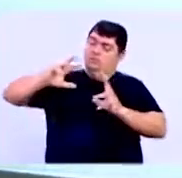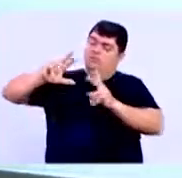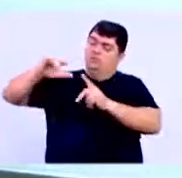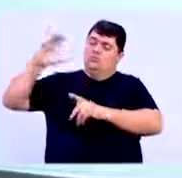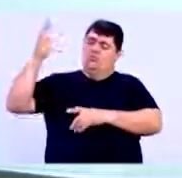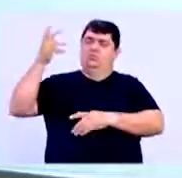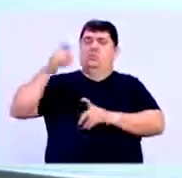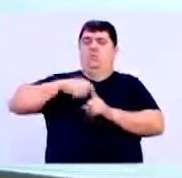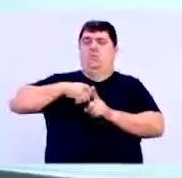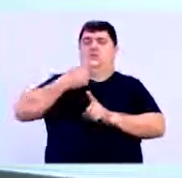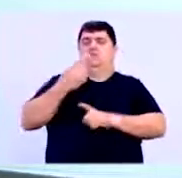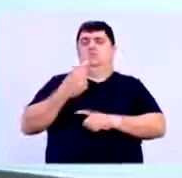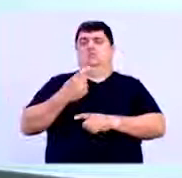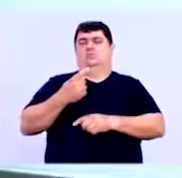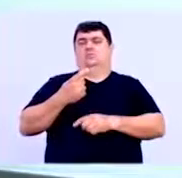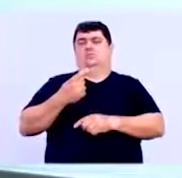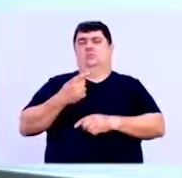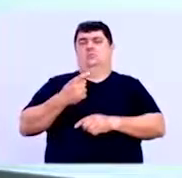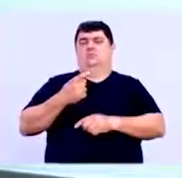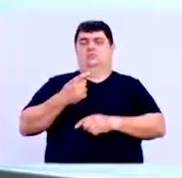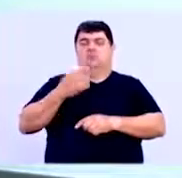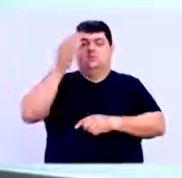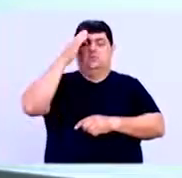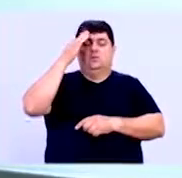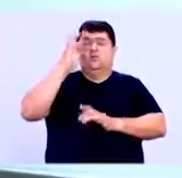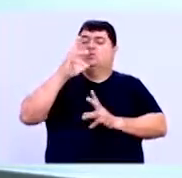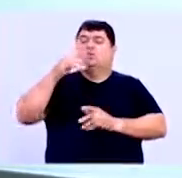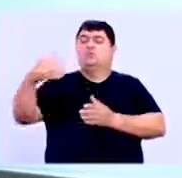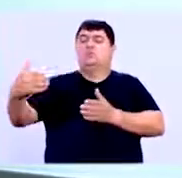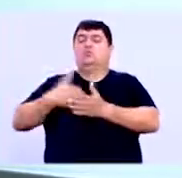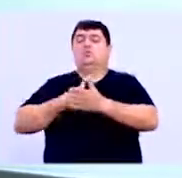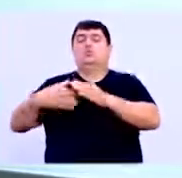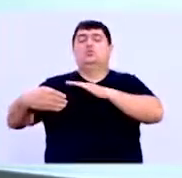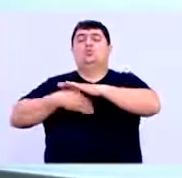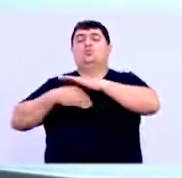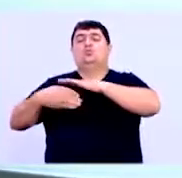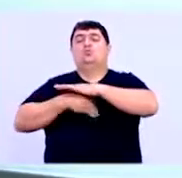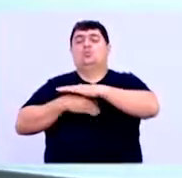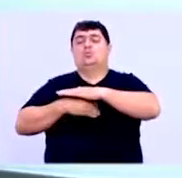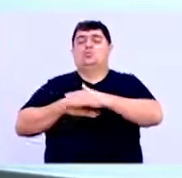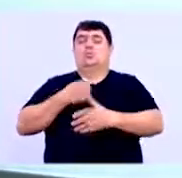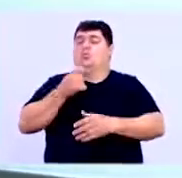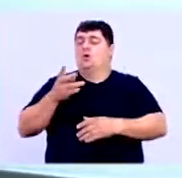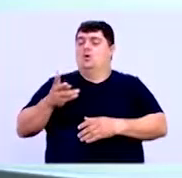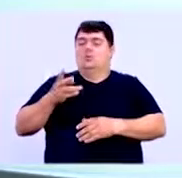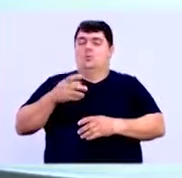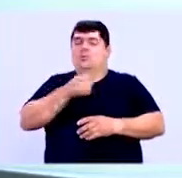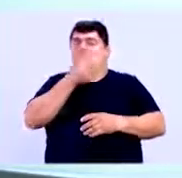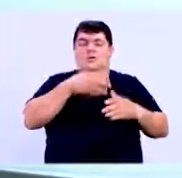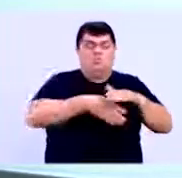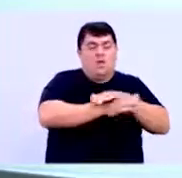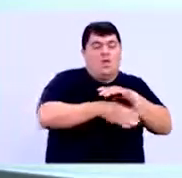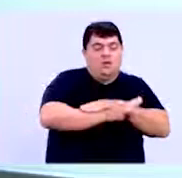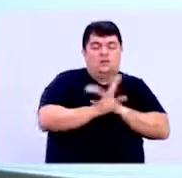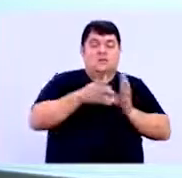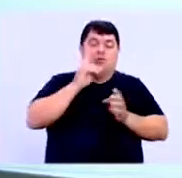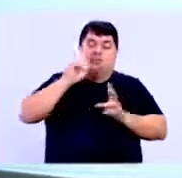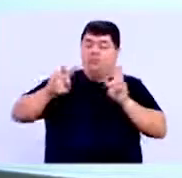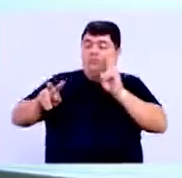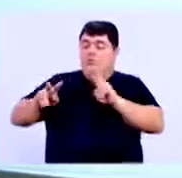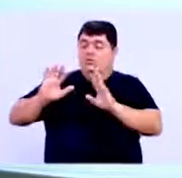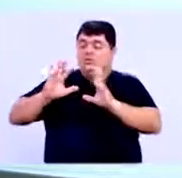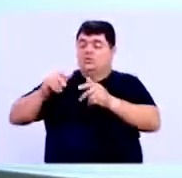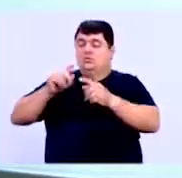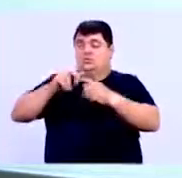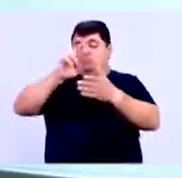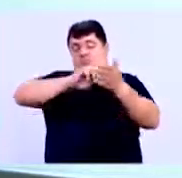tempo, todas as saídas e também perceber que alguns dias o volume de recurso financeiro que entra é maior que outro e você